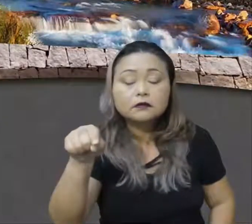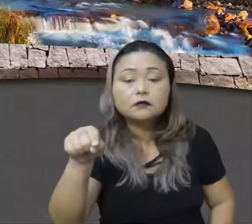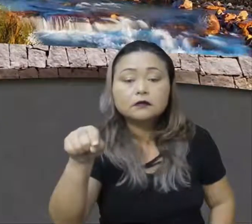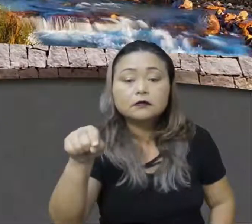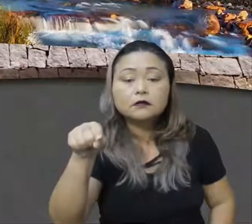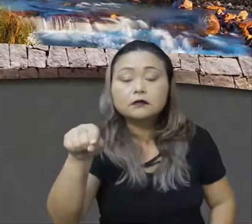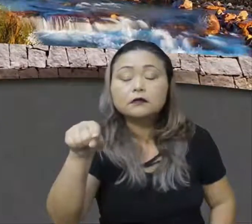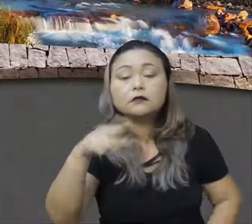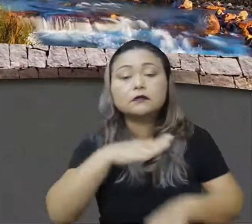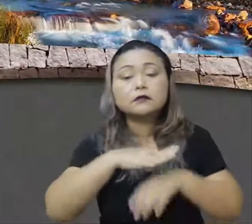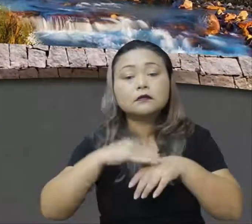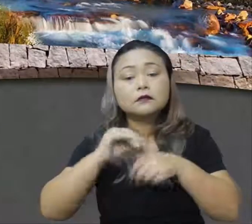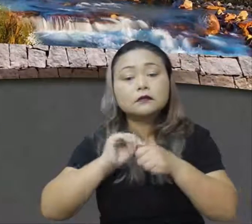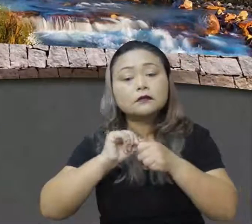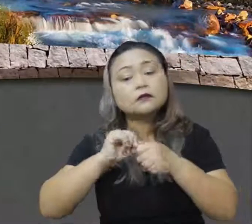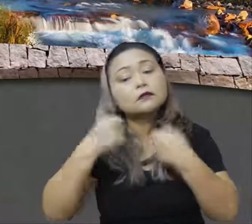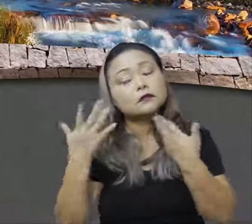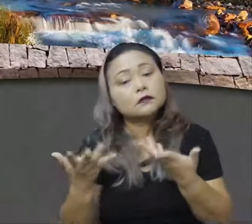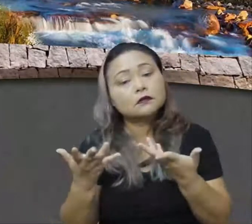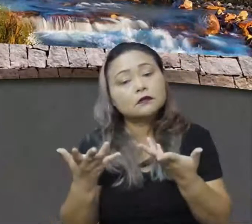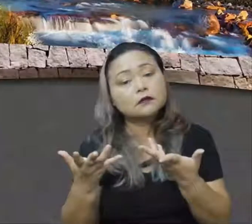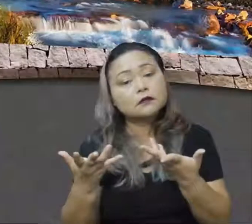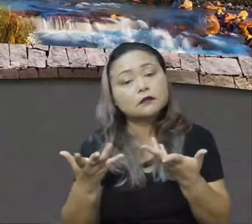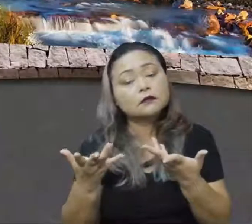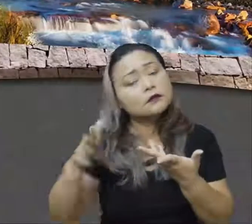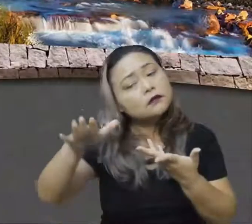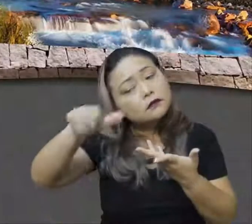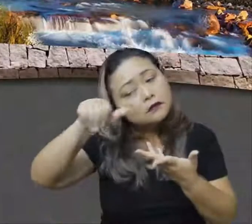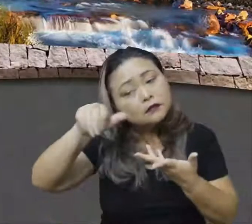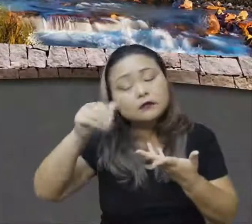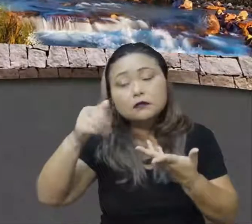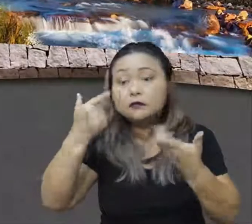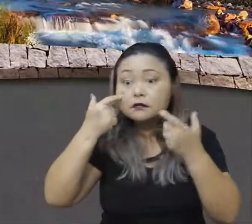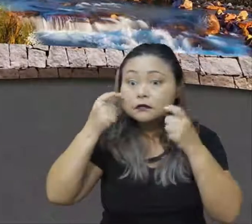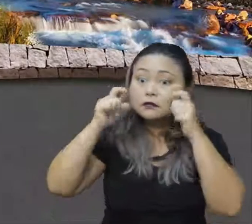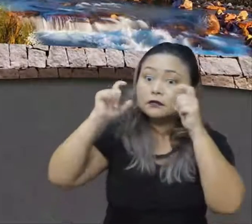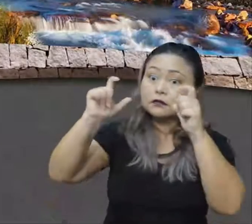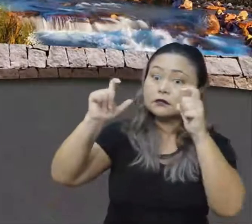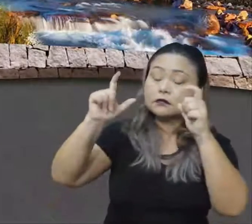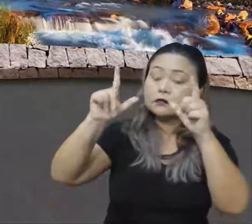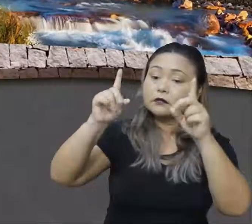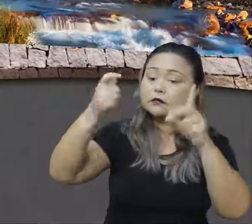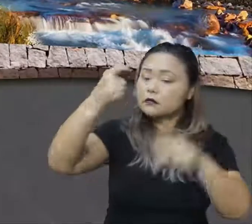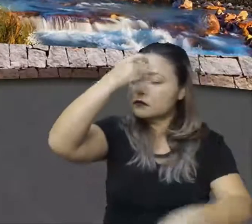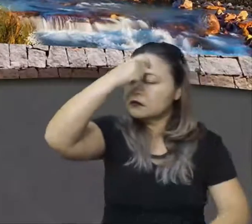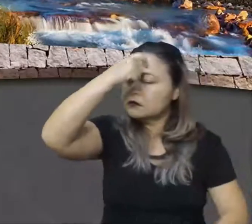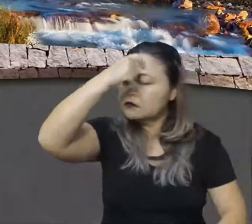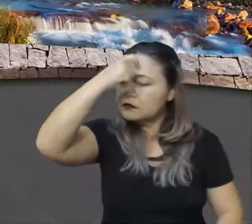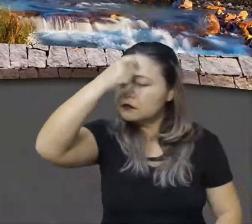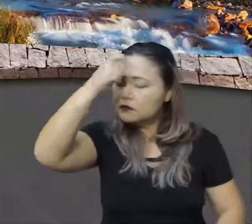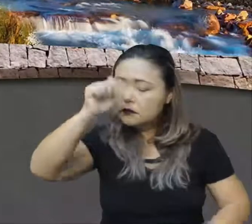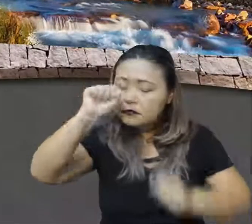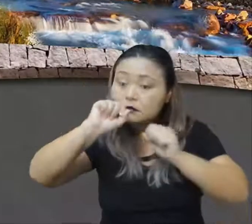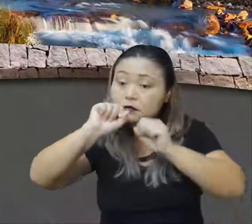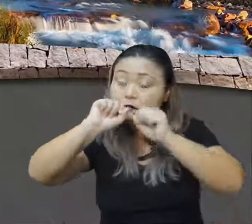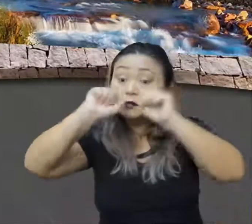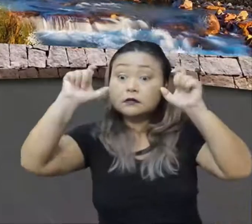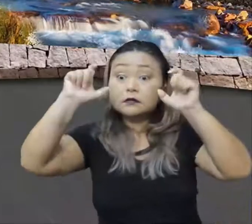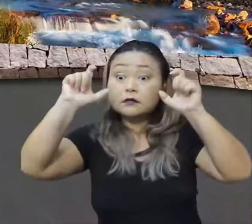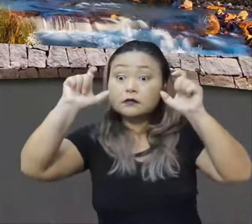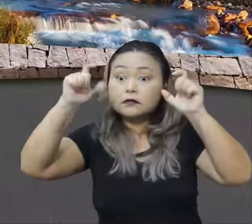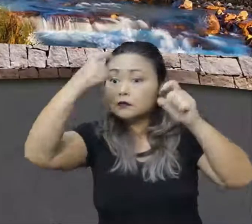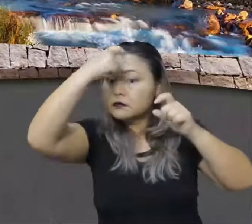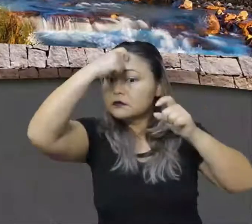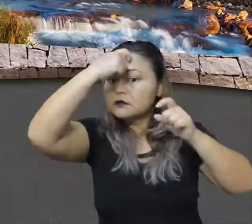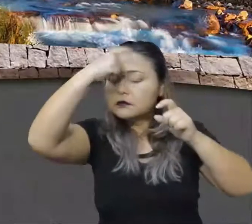querido aluno, que a gente faz questão de chamar atenção para essa consciência, esse despertar de